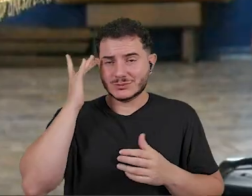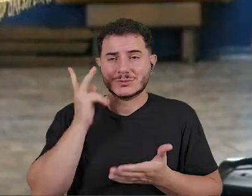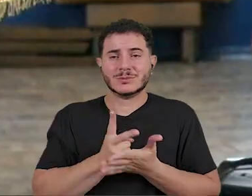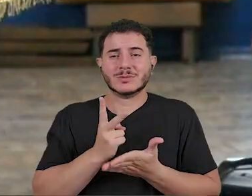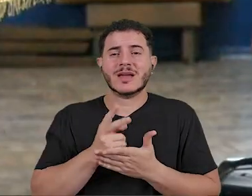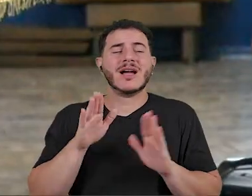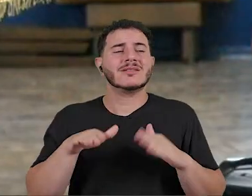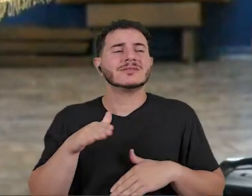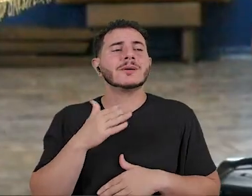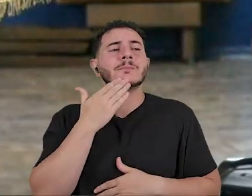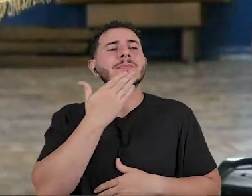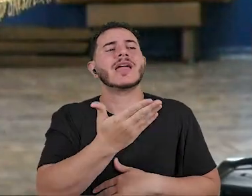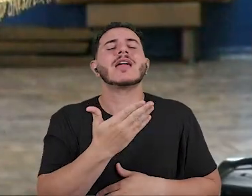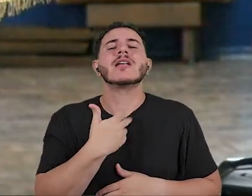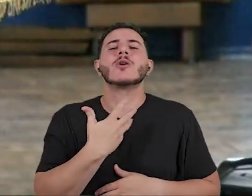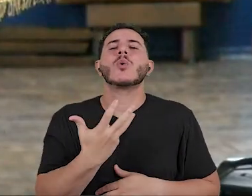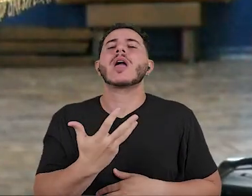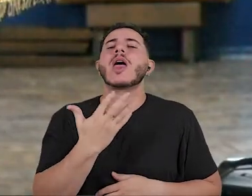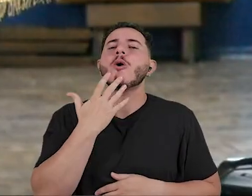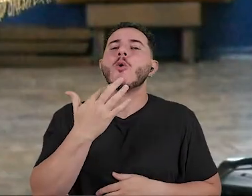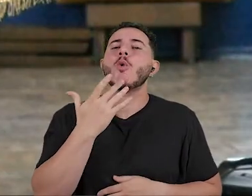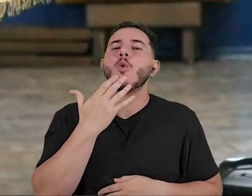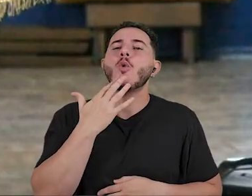forma. E nós,